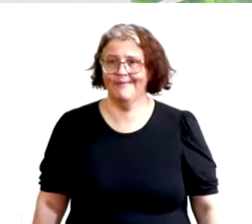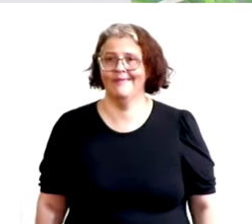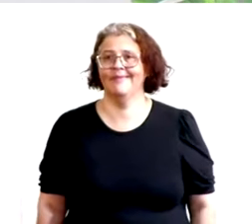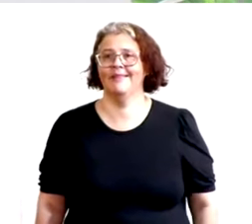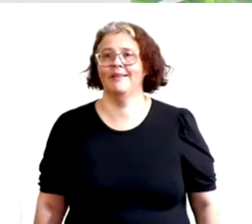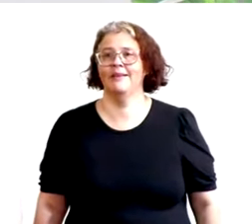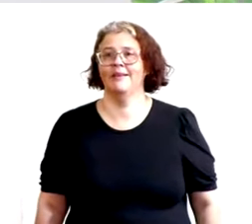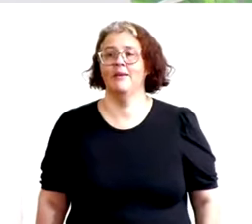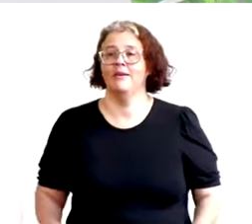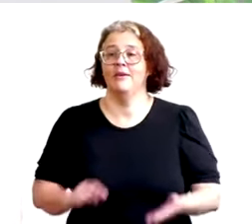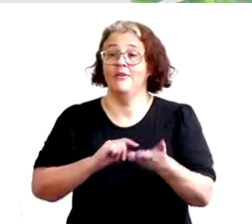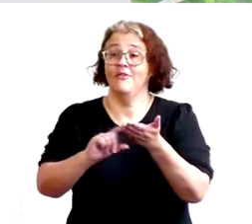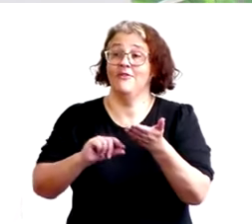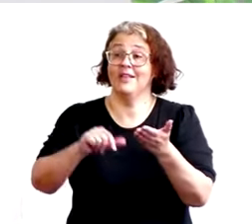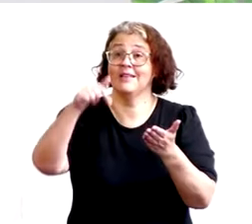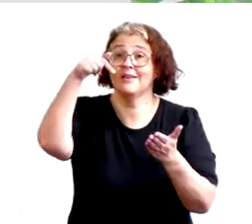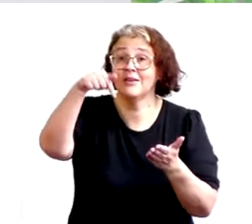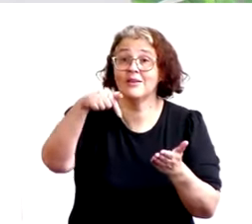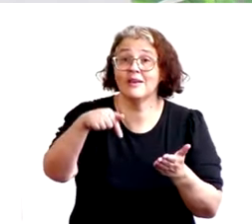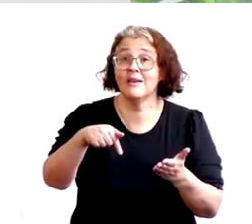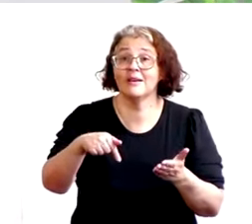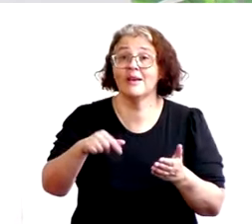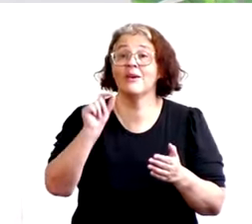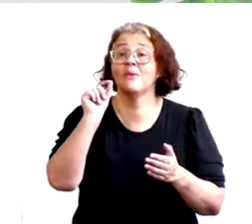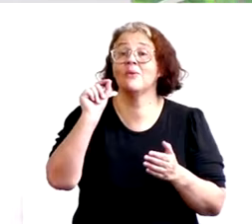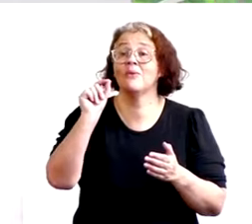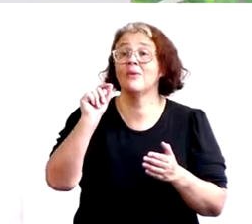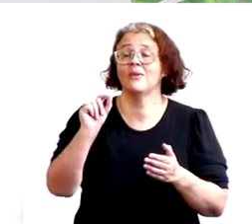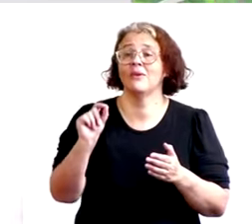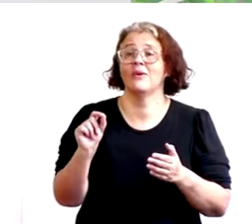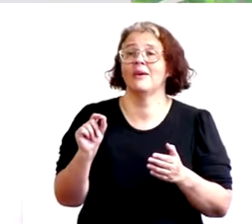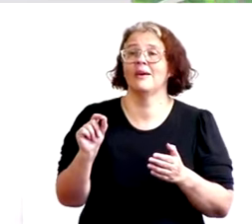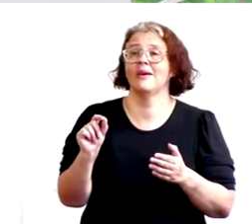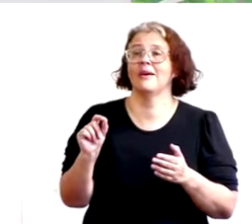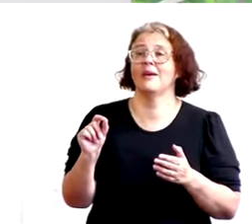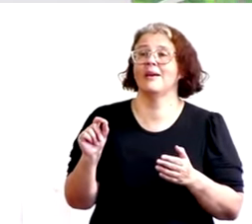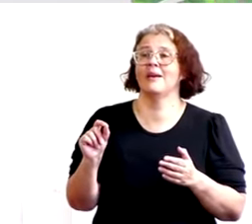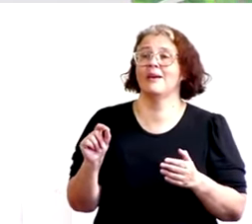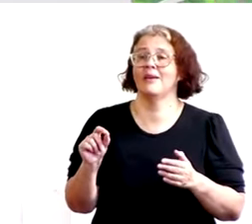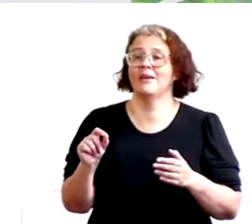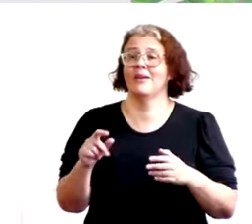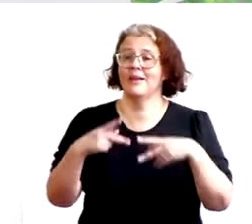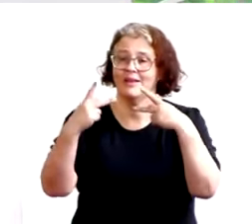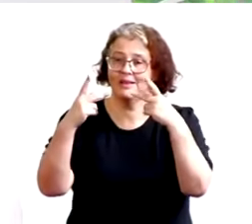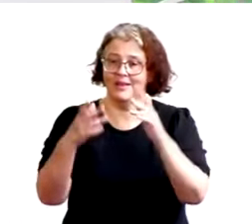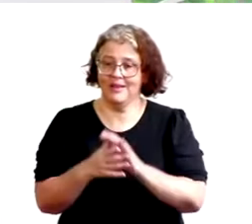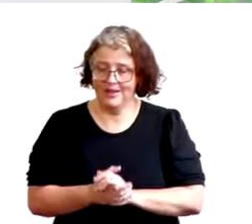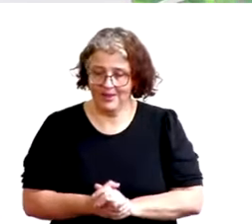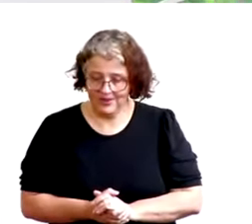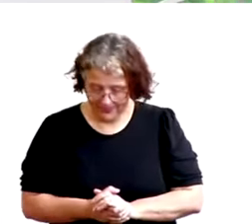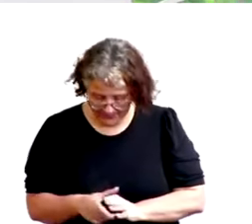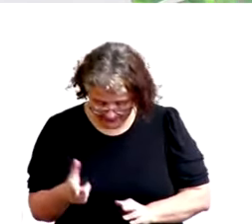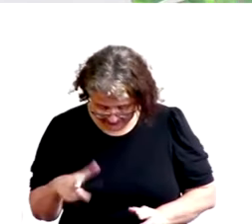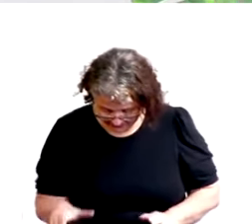o verso 7 continua dizendo a casa não torna ou tornará a ser propício